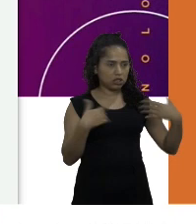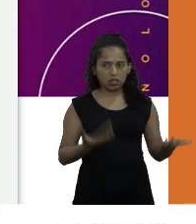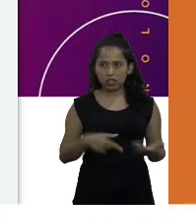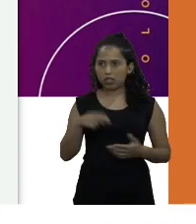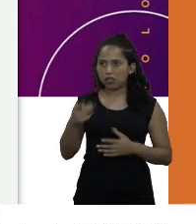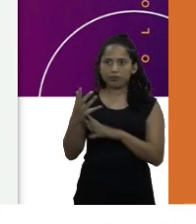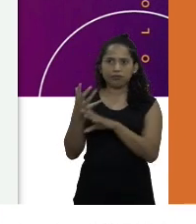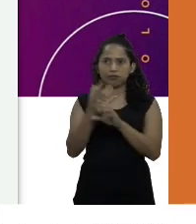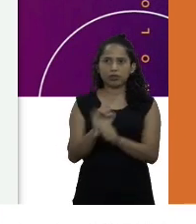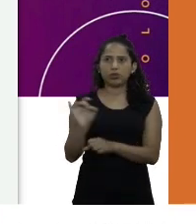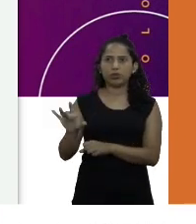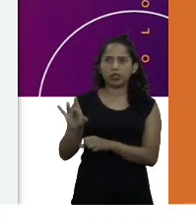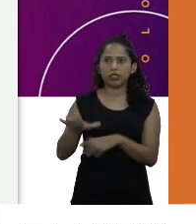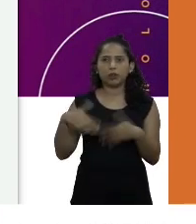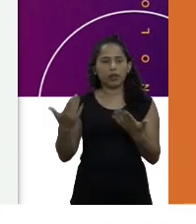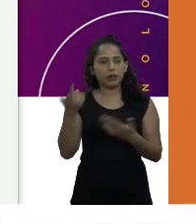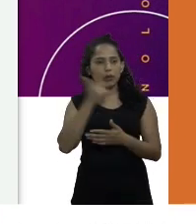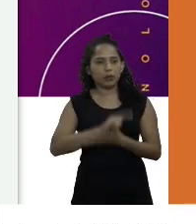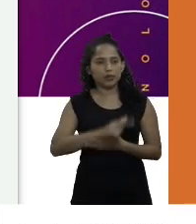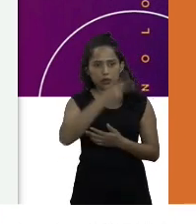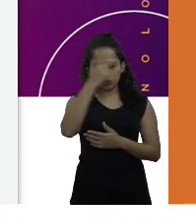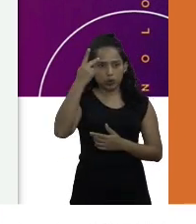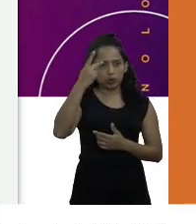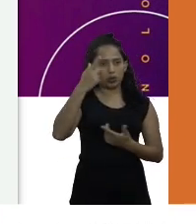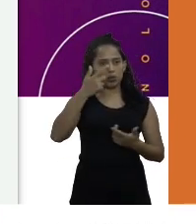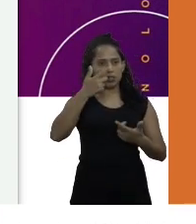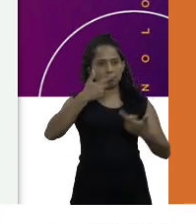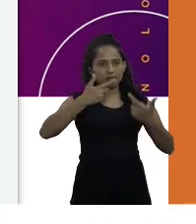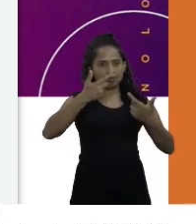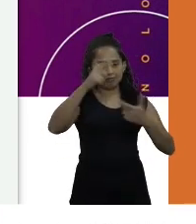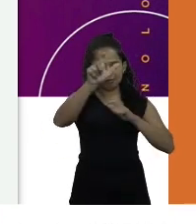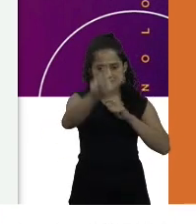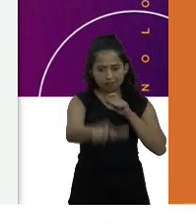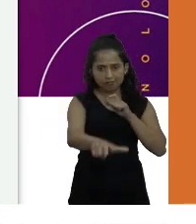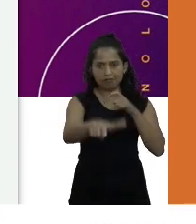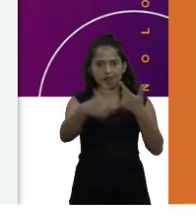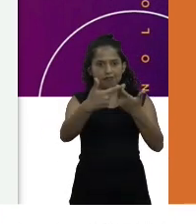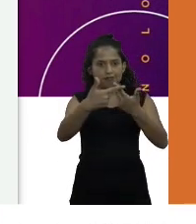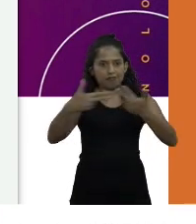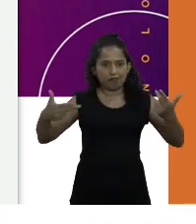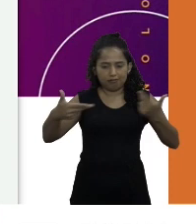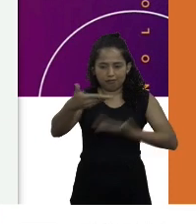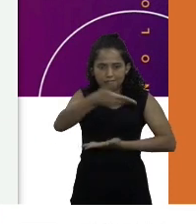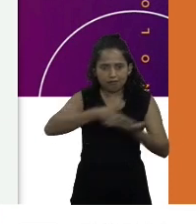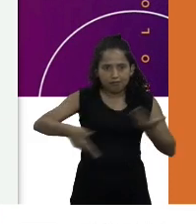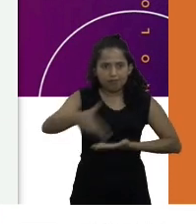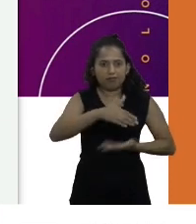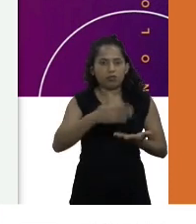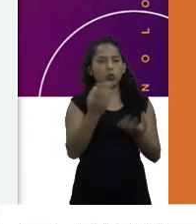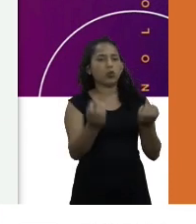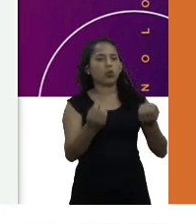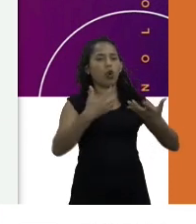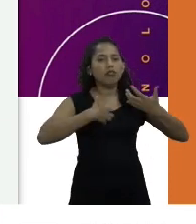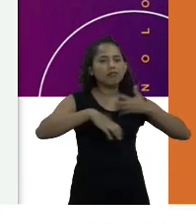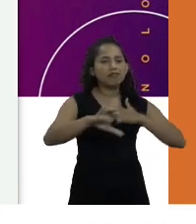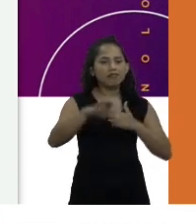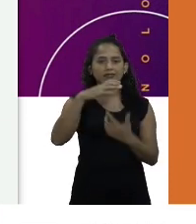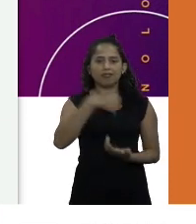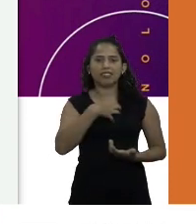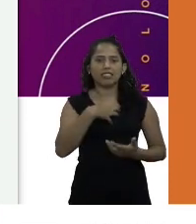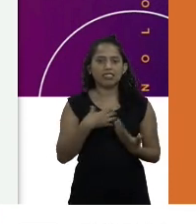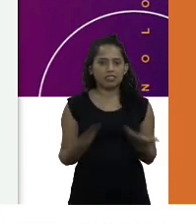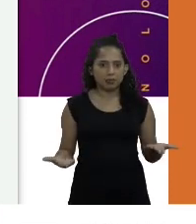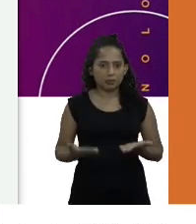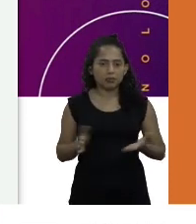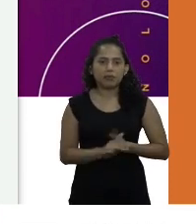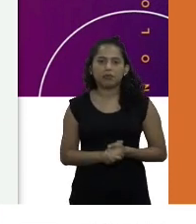olhar para as pessoas naquela filial. Como as pessoas estão se sentindo? O que é que elas estão fazendo? Como elas estão se sentindo hoje? E